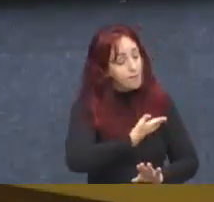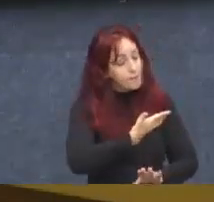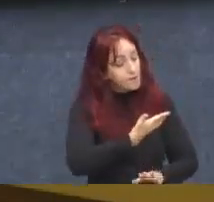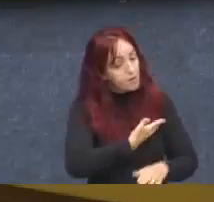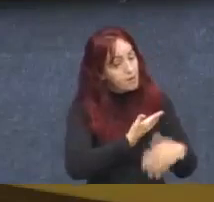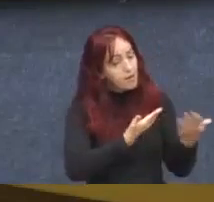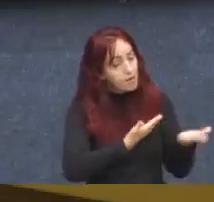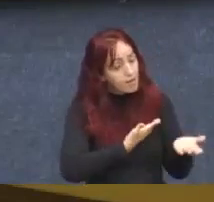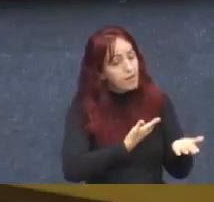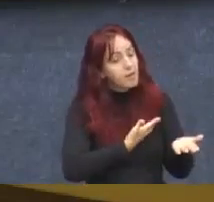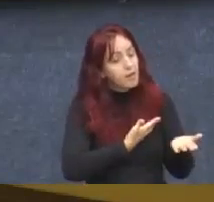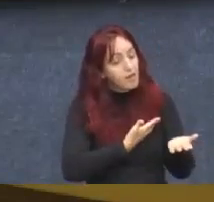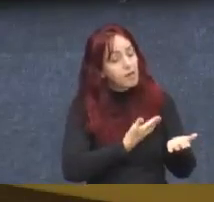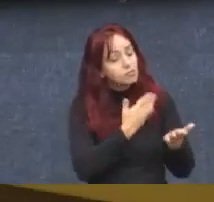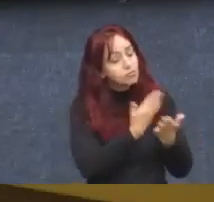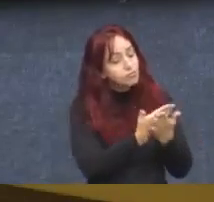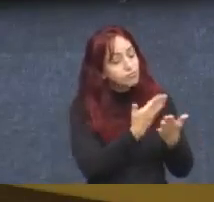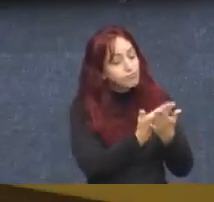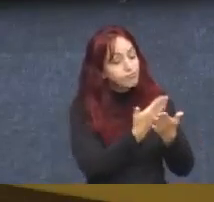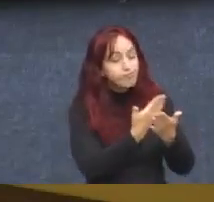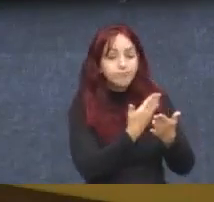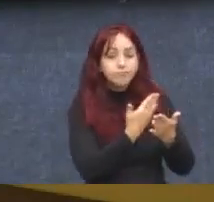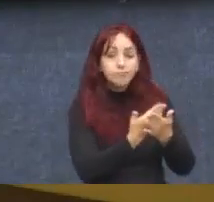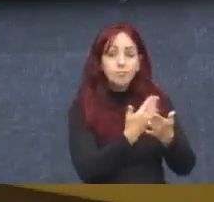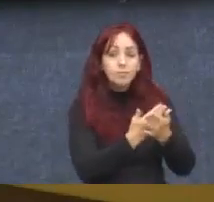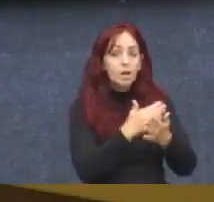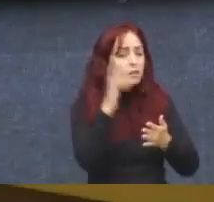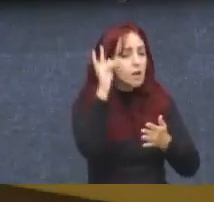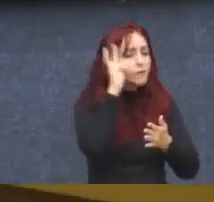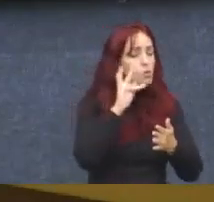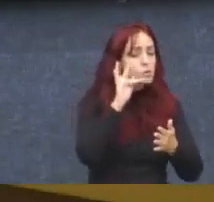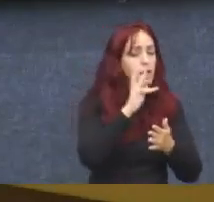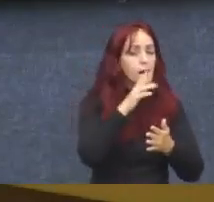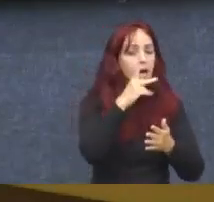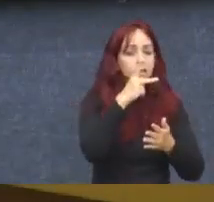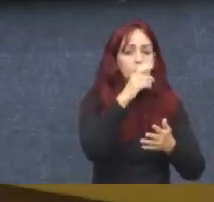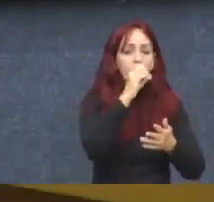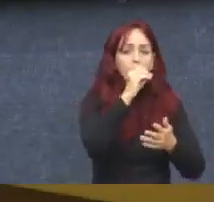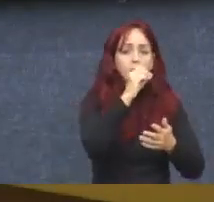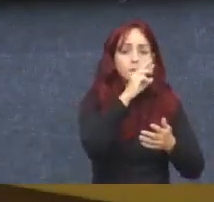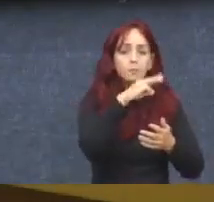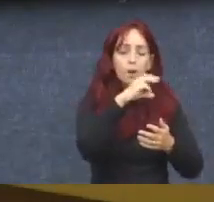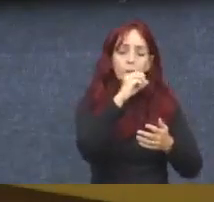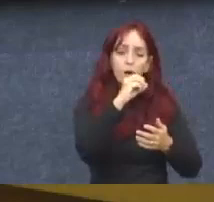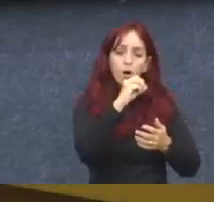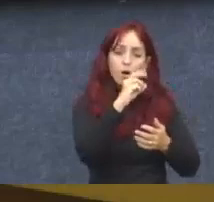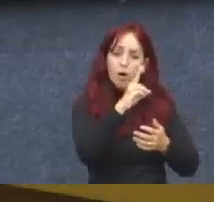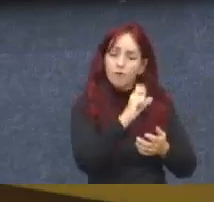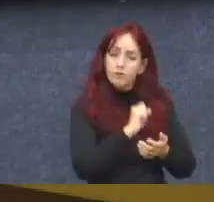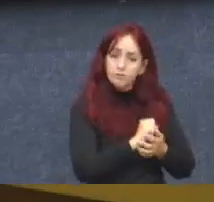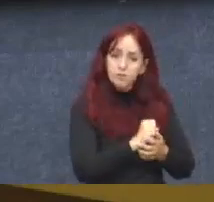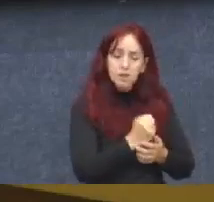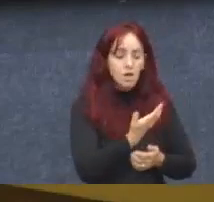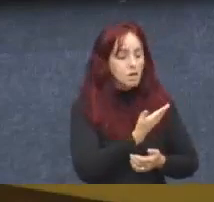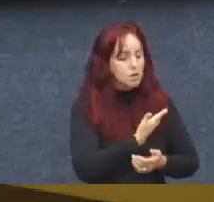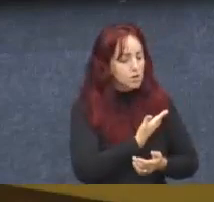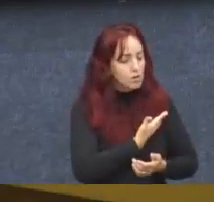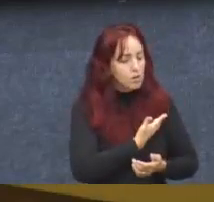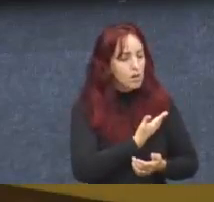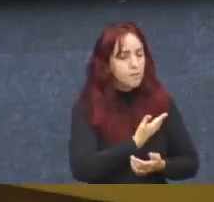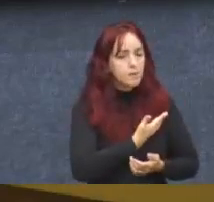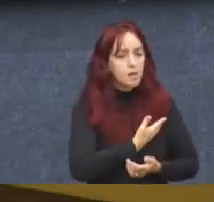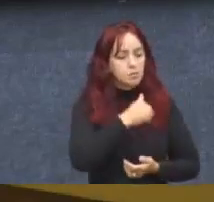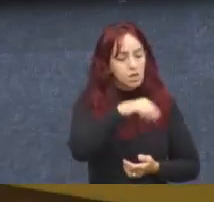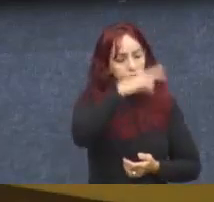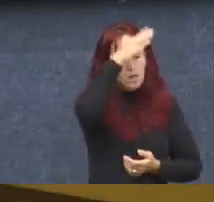de magistério nas faculdades Kennedy Promove, colegas de vereança aqui na Câmara Municipal de